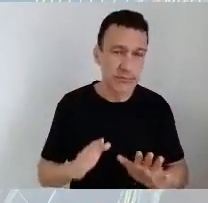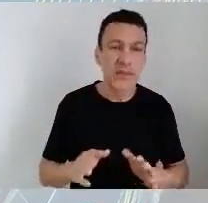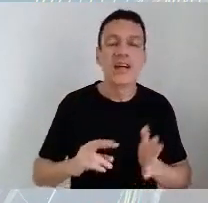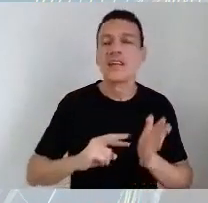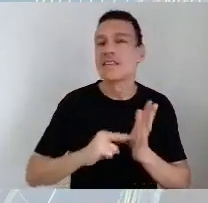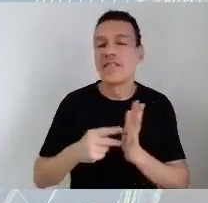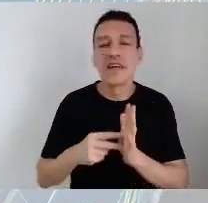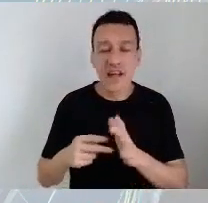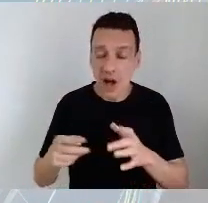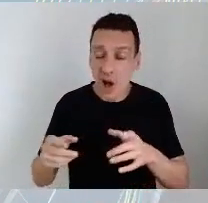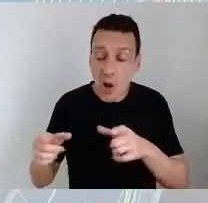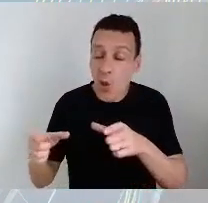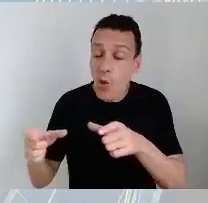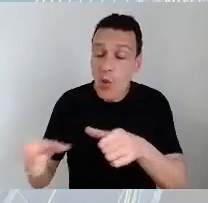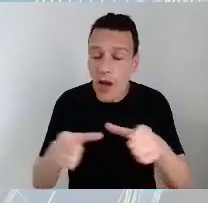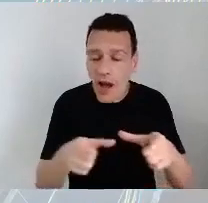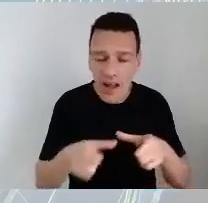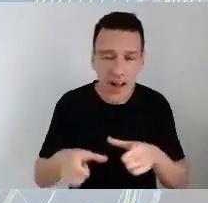do produto.